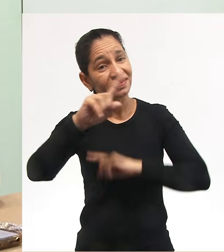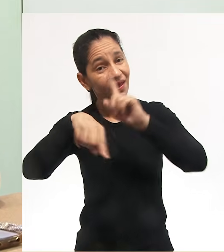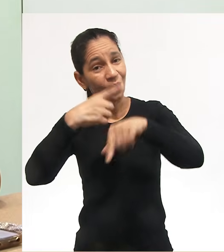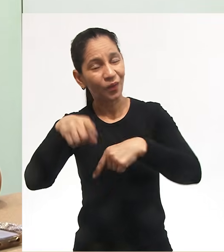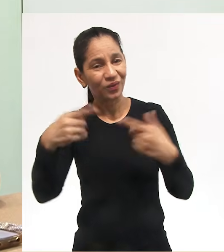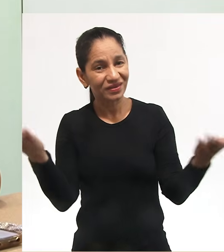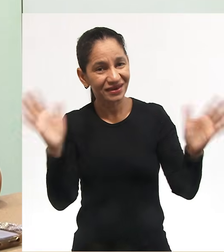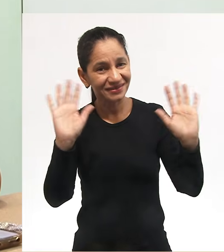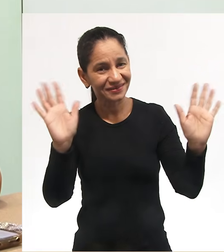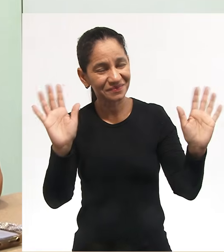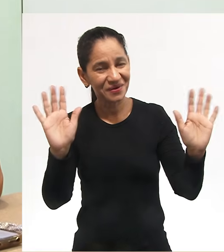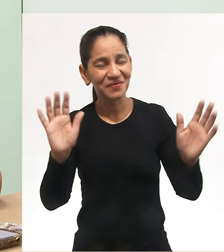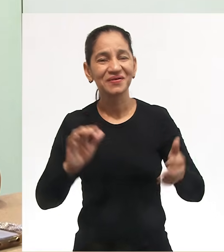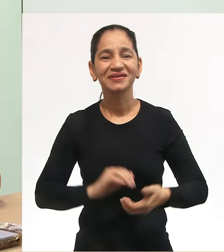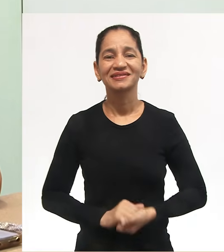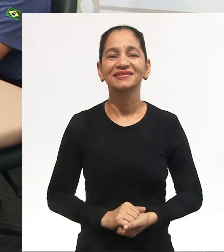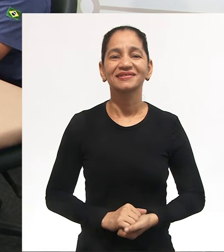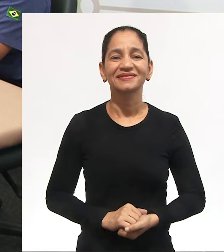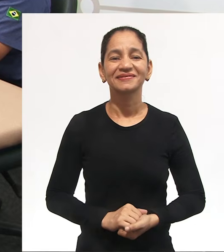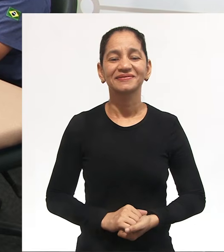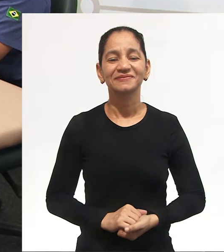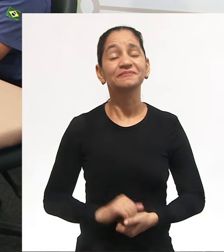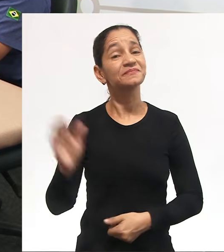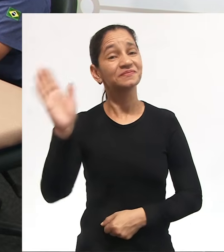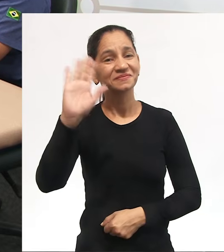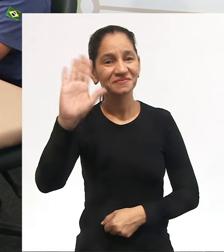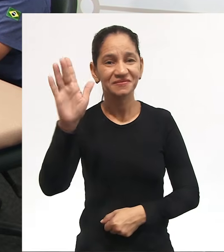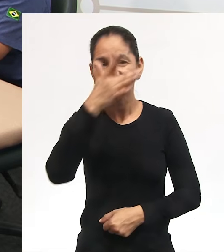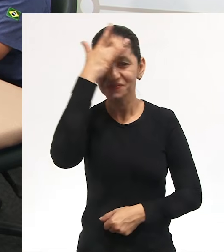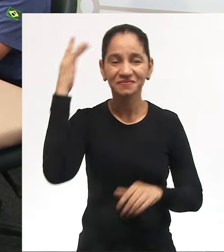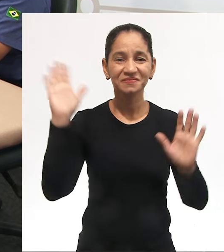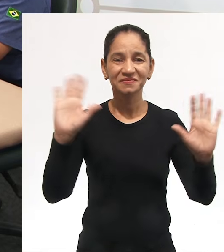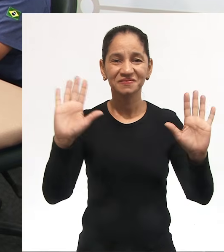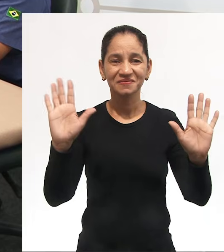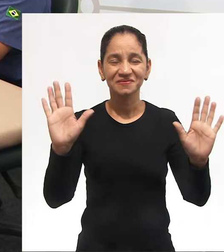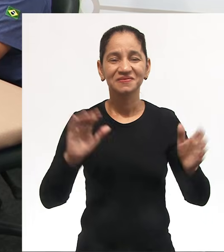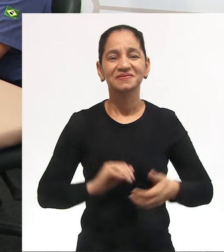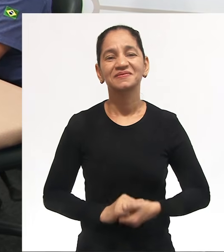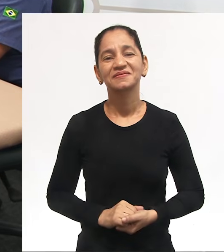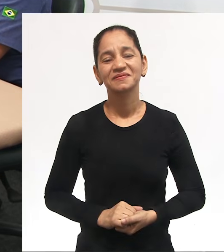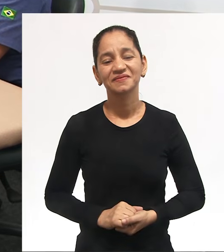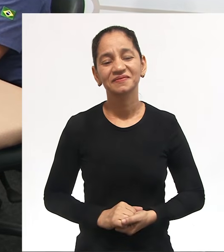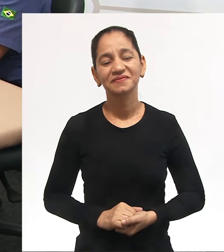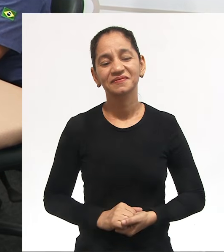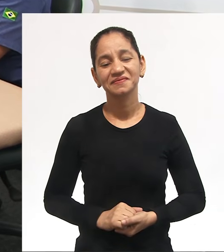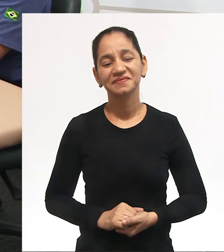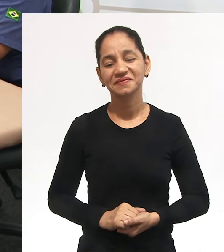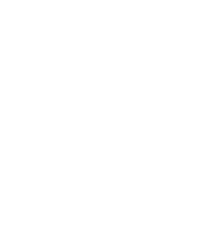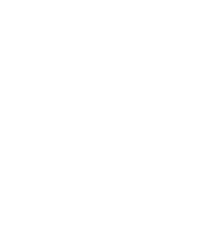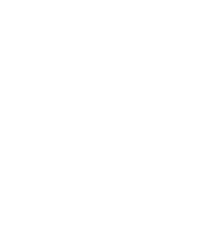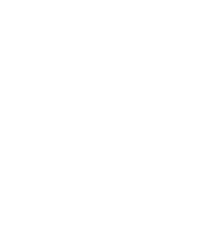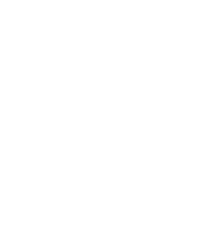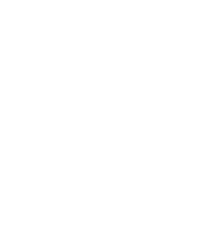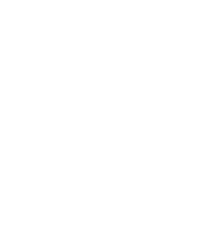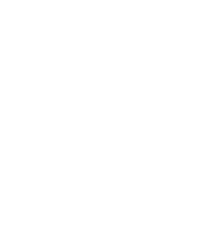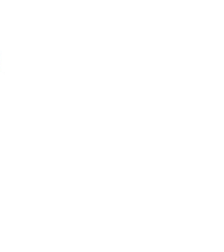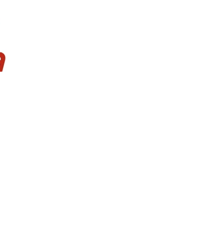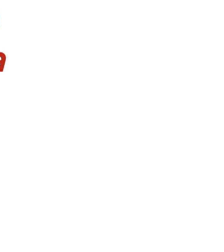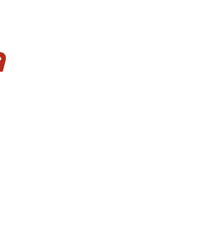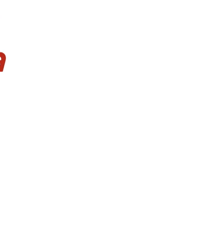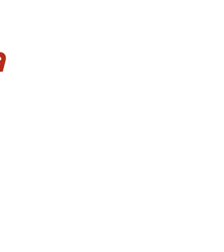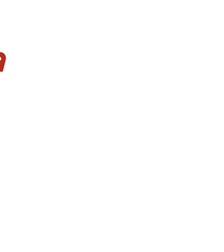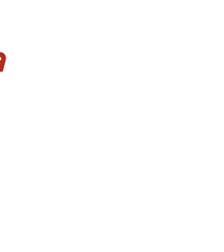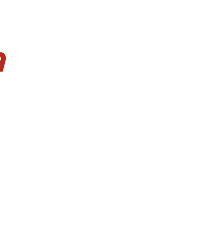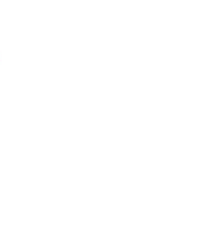é logo ali. Até a próxima. Bonanças! Tchau, tchau, pessoal. Tchau, tchau. A pós-graduação